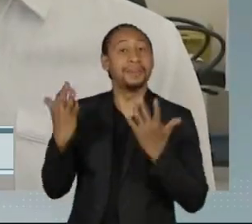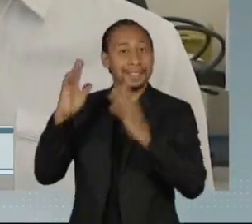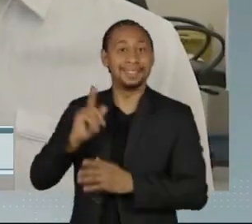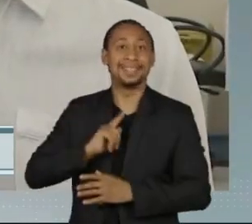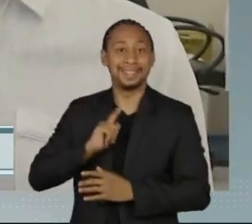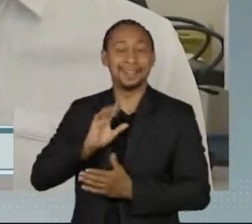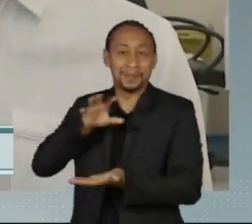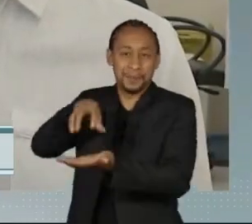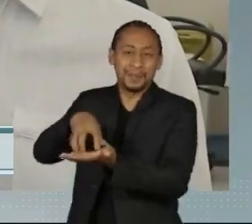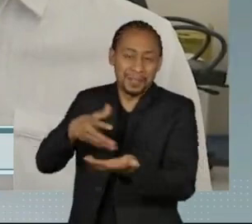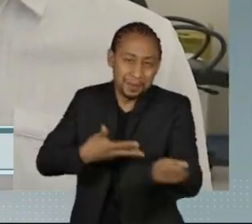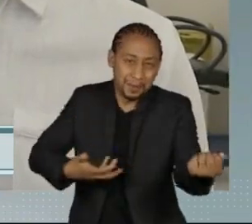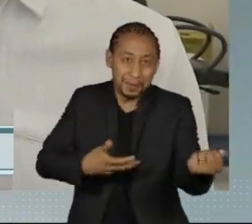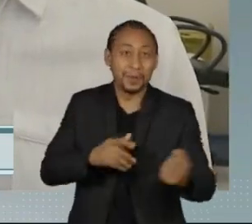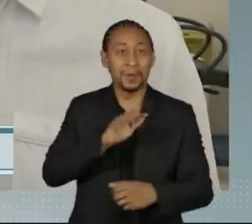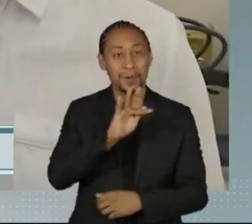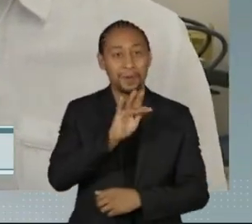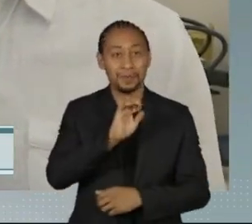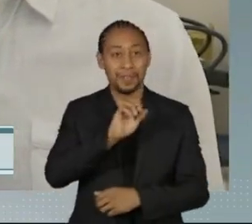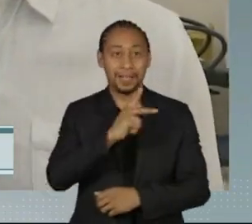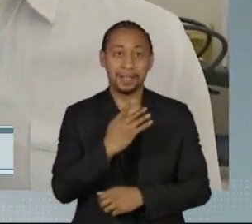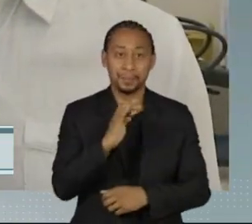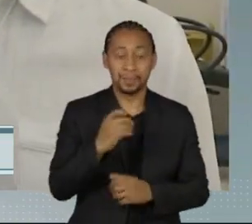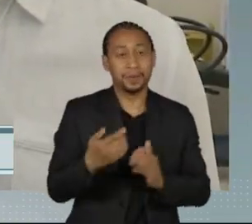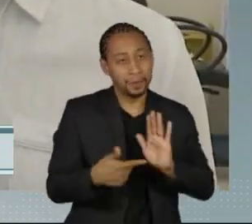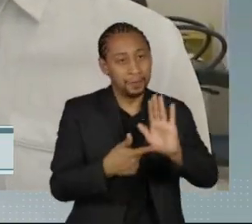e conta pra gente. Boa tarde, Felipe.